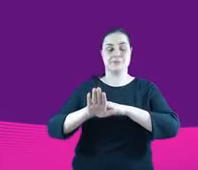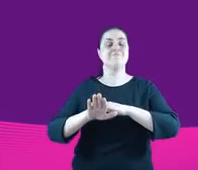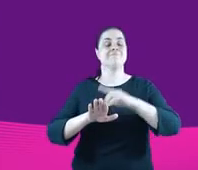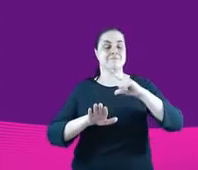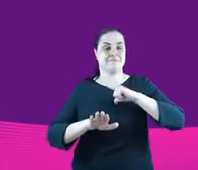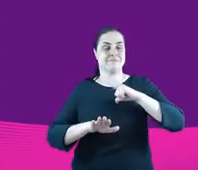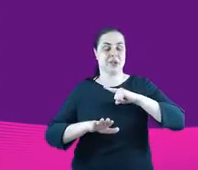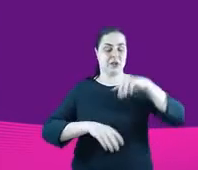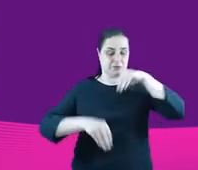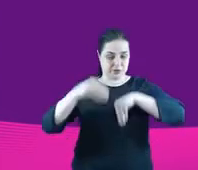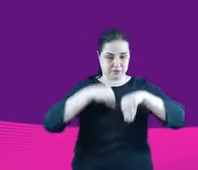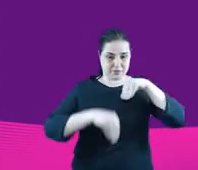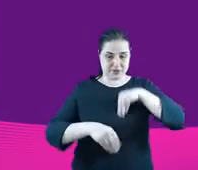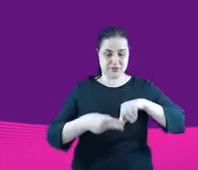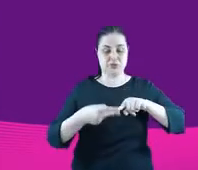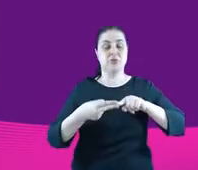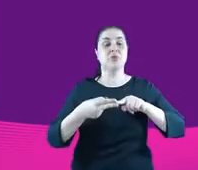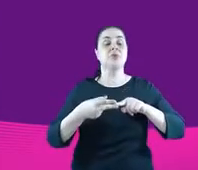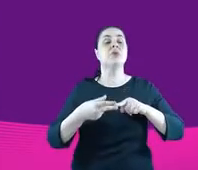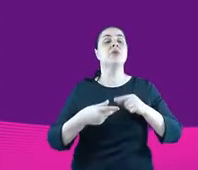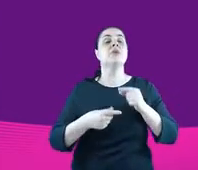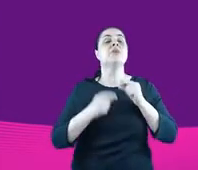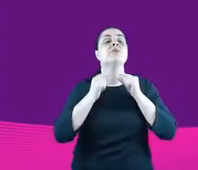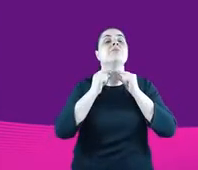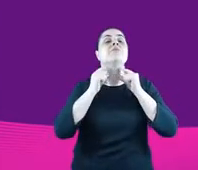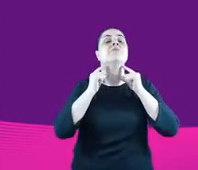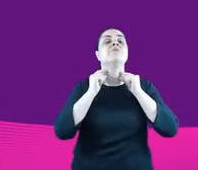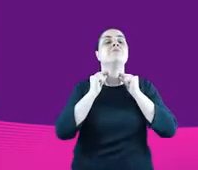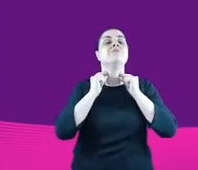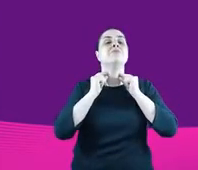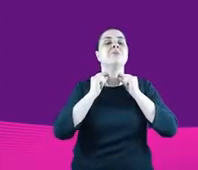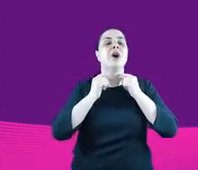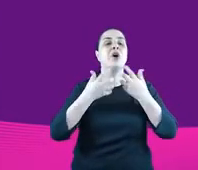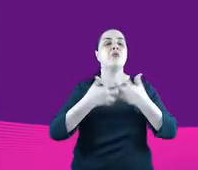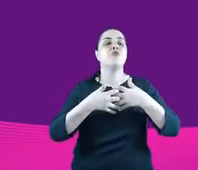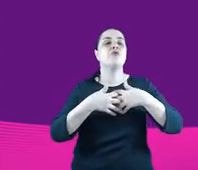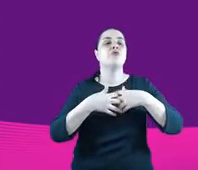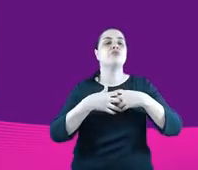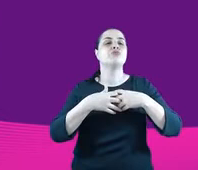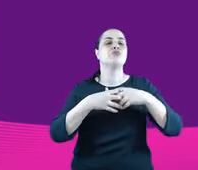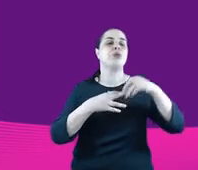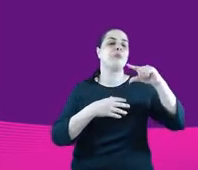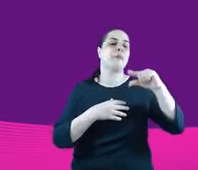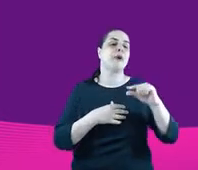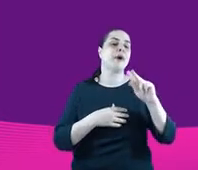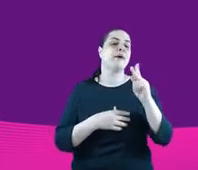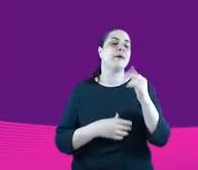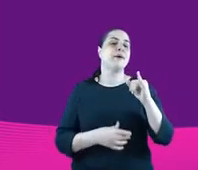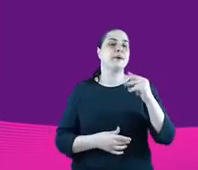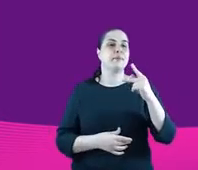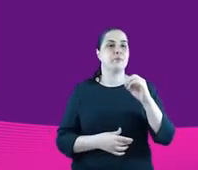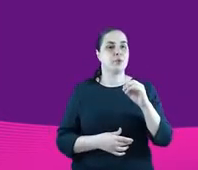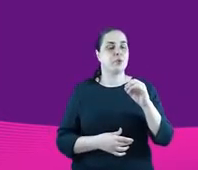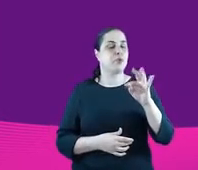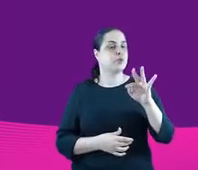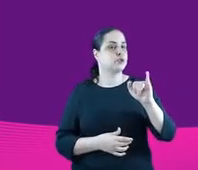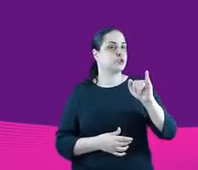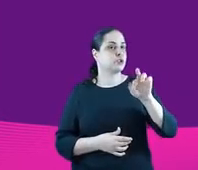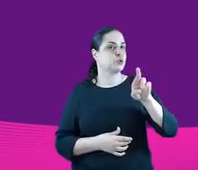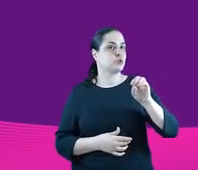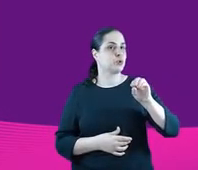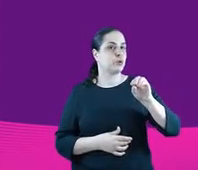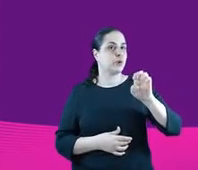melhora a fadiga, o exercício físico, uma dieta adequada, antidepressivos, se for o caso, estimulantes